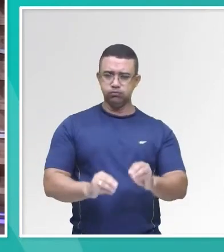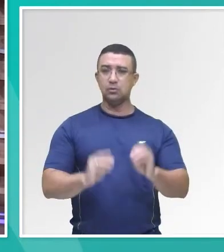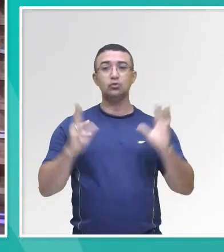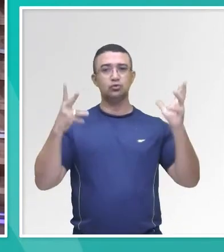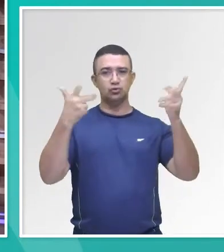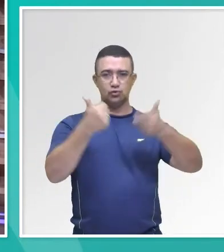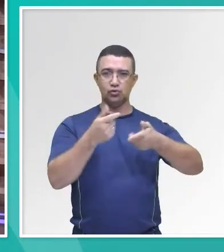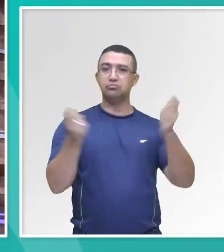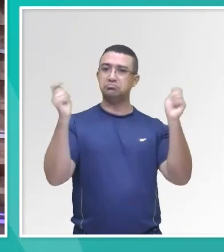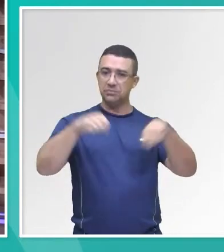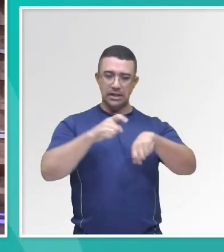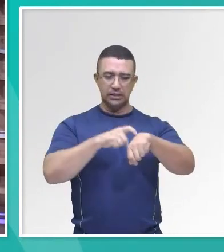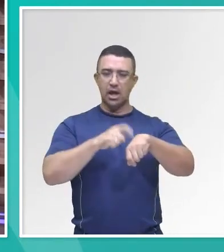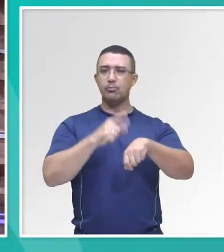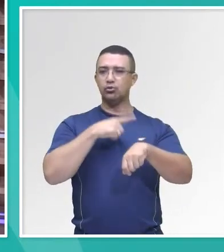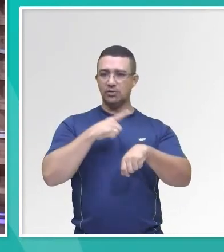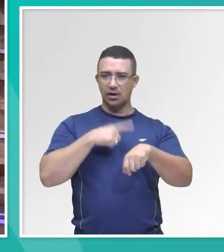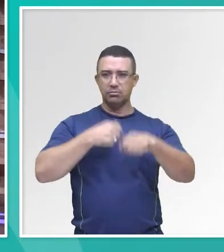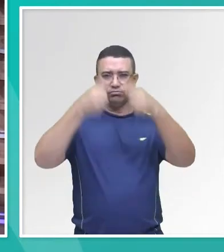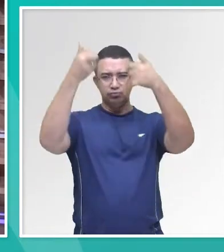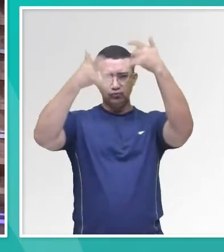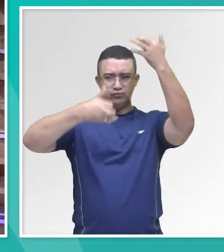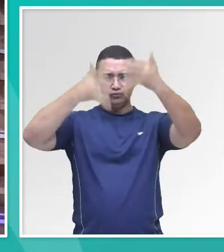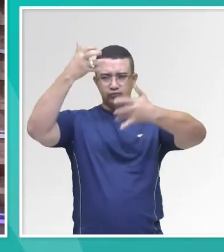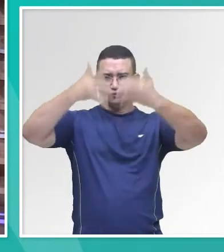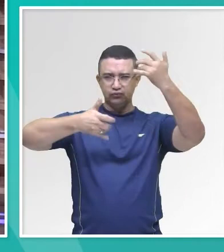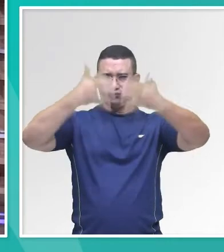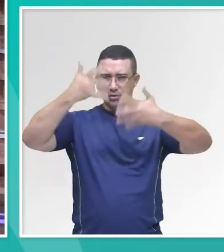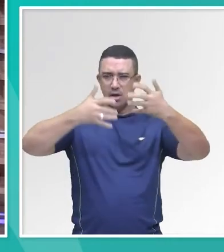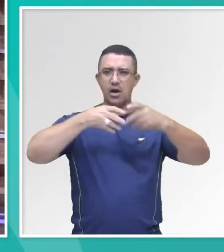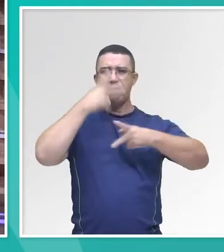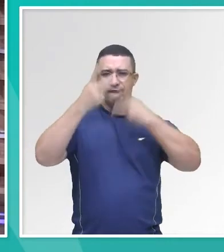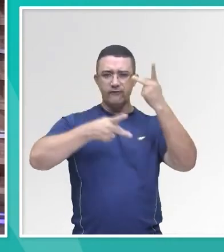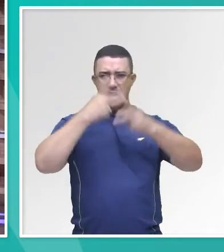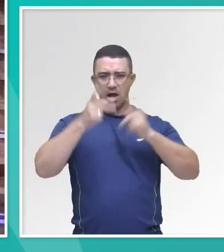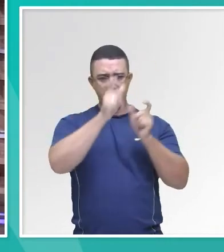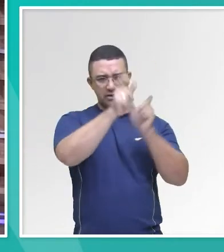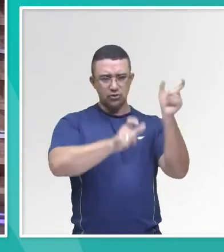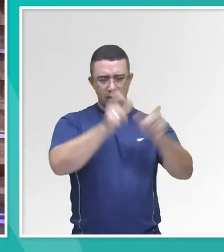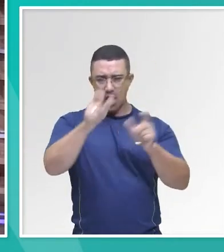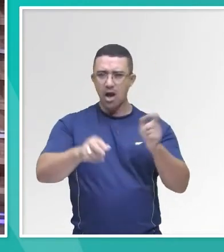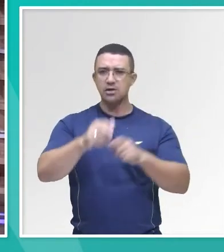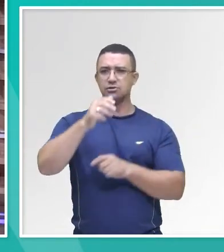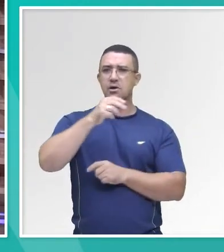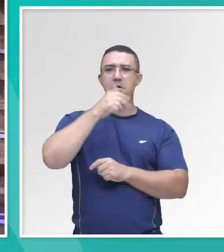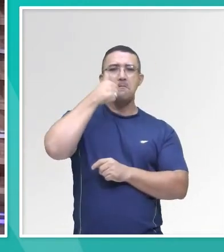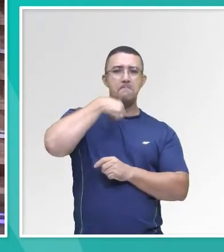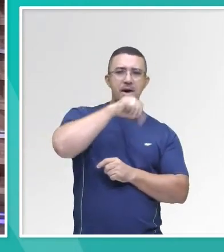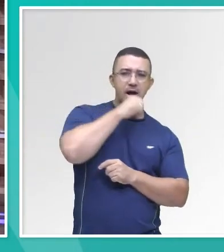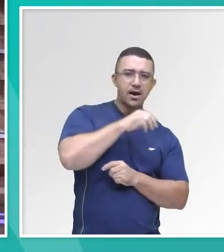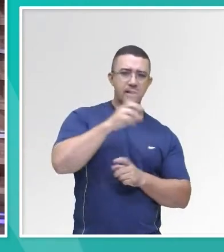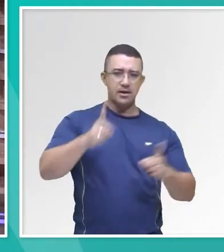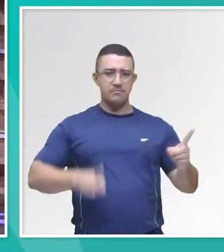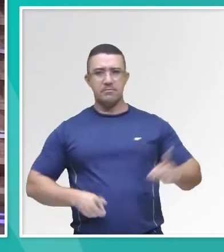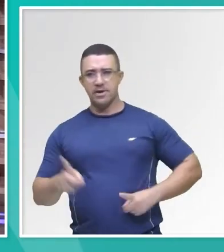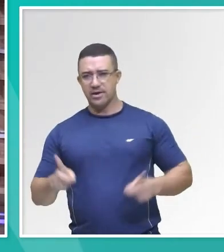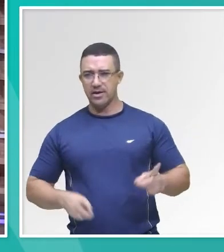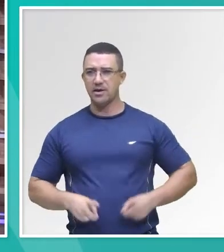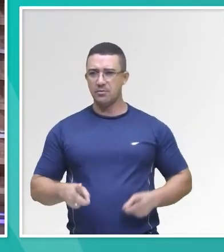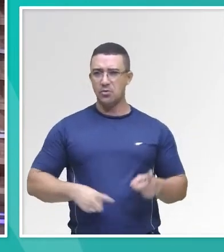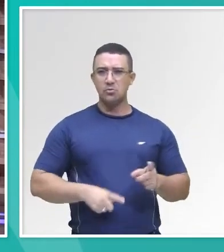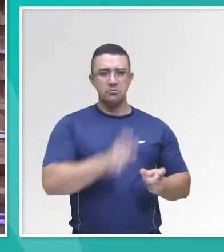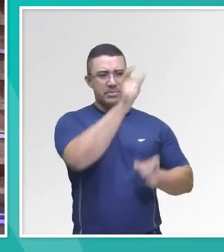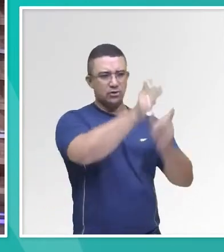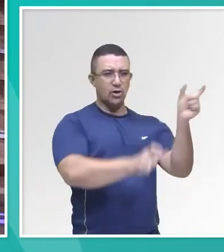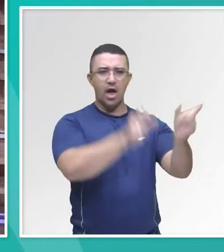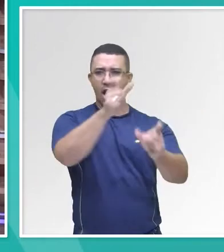personagem secundário, falar da mãe do personagem secundário, um primo, voltar